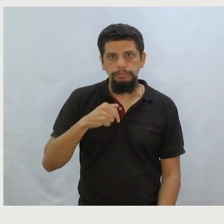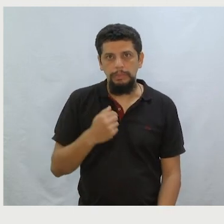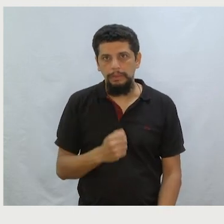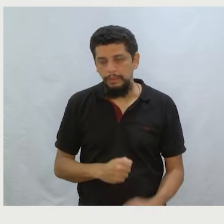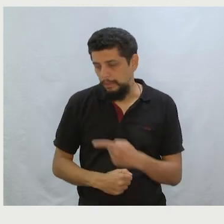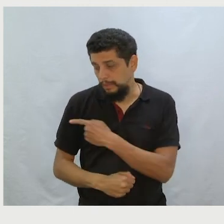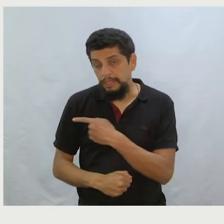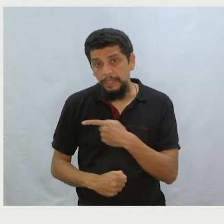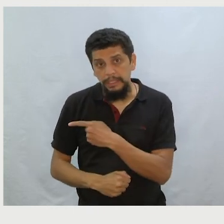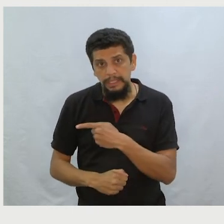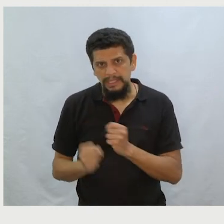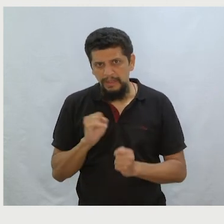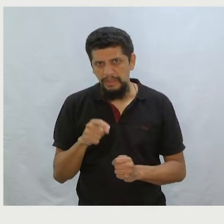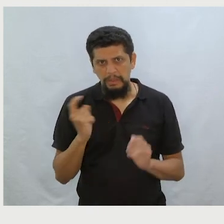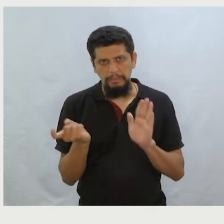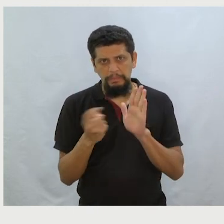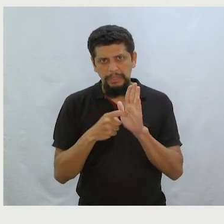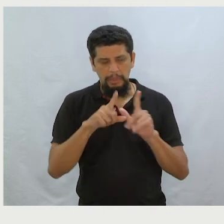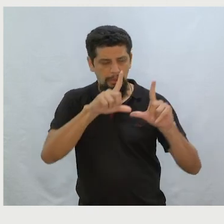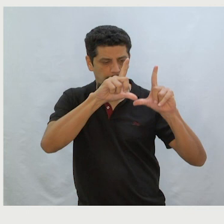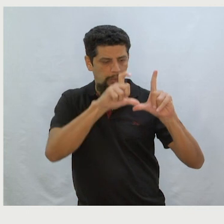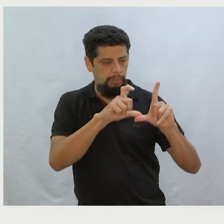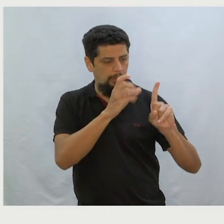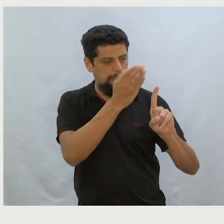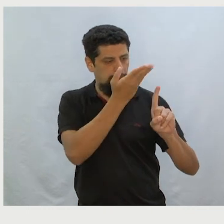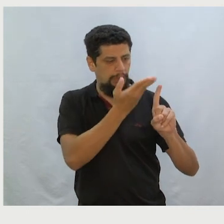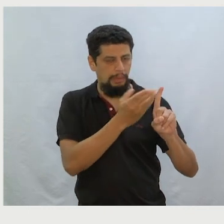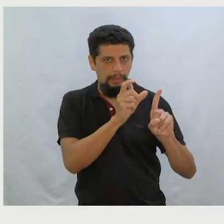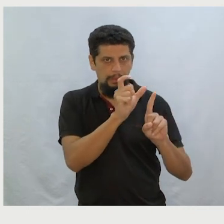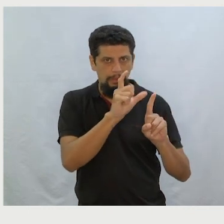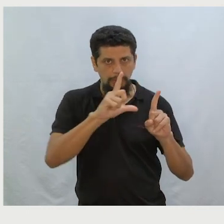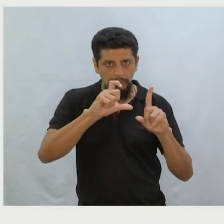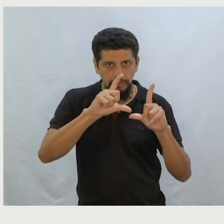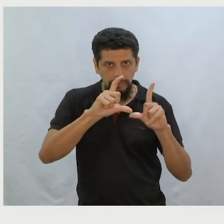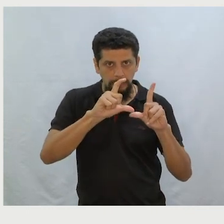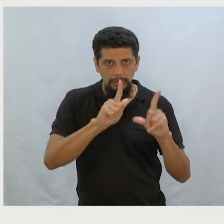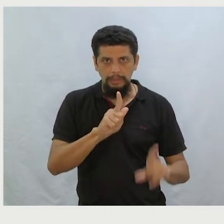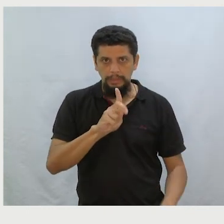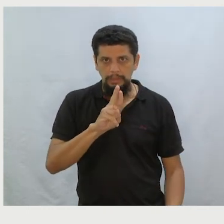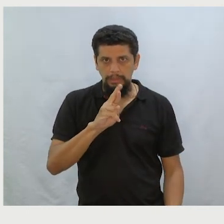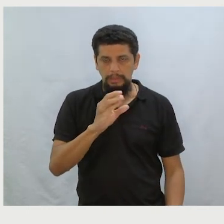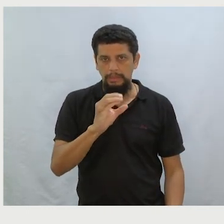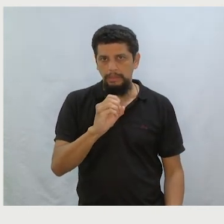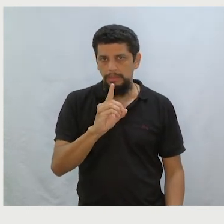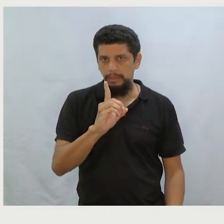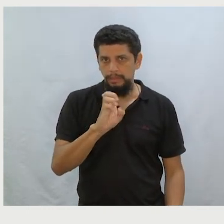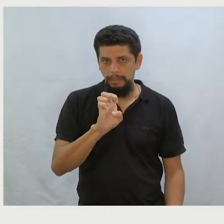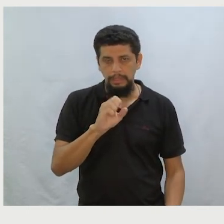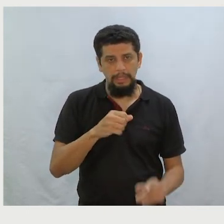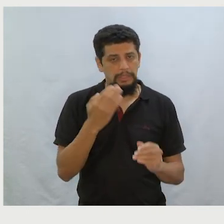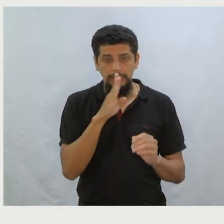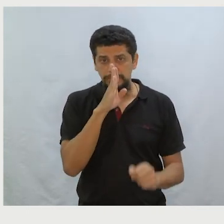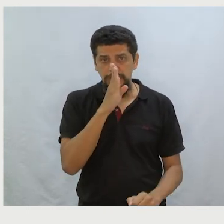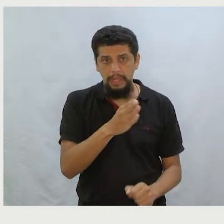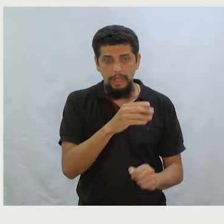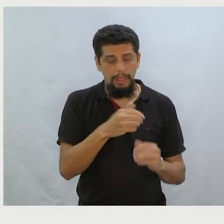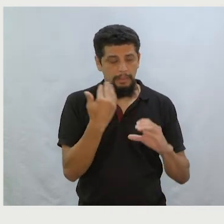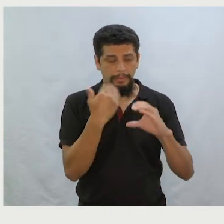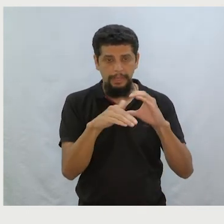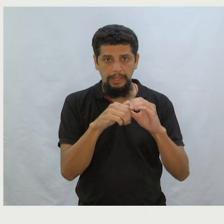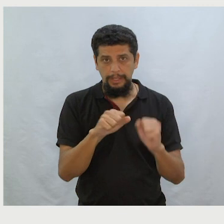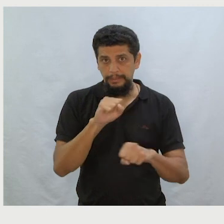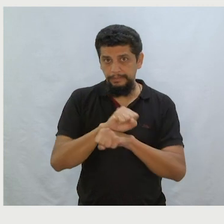@gmail.com e se você apontar a câmera do seu celular para o Car code ele vai direto para o